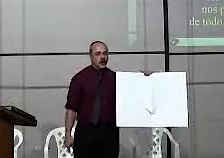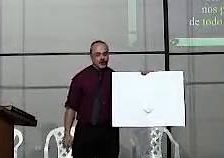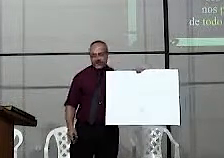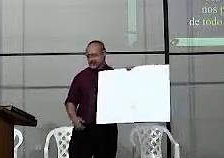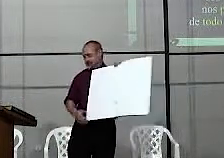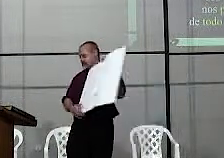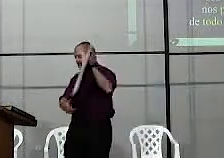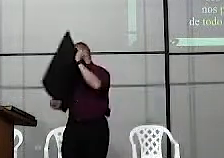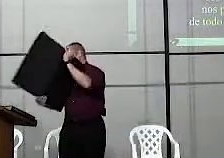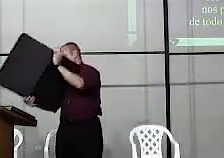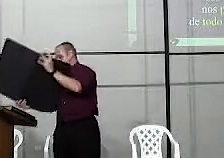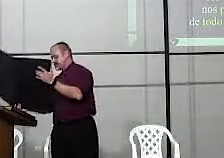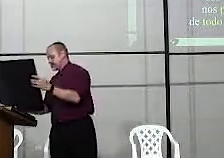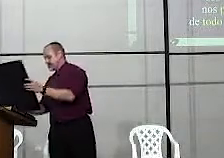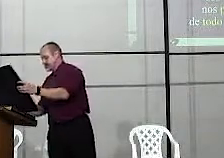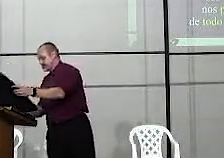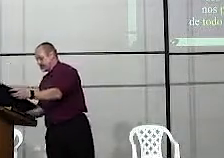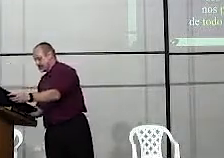limpo.